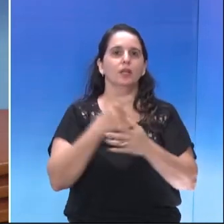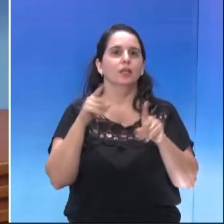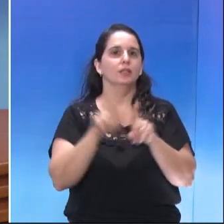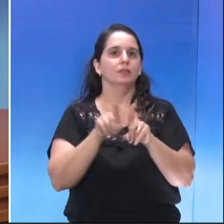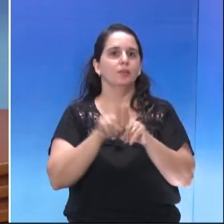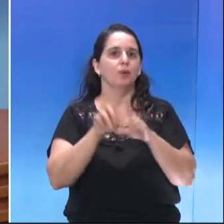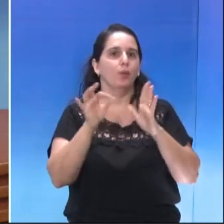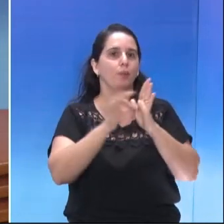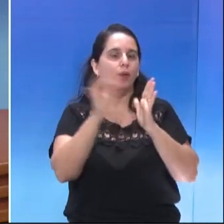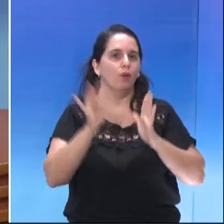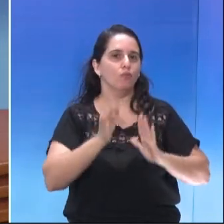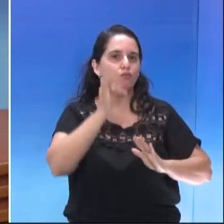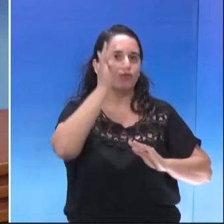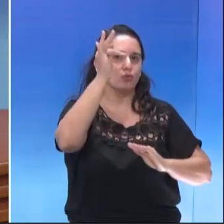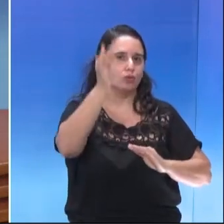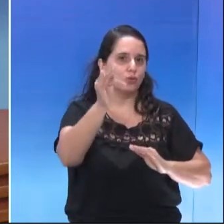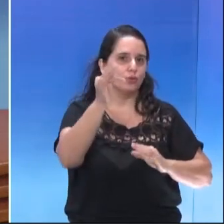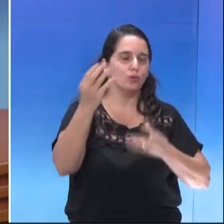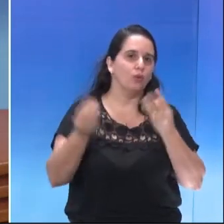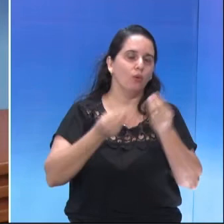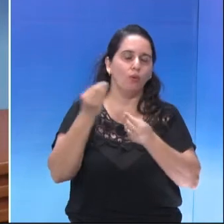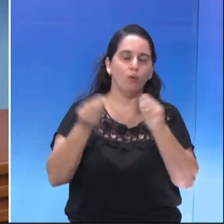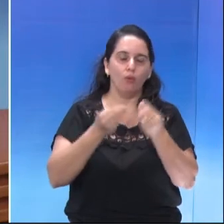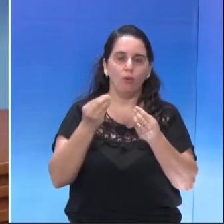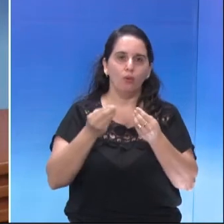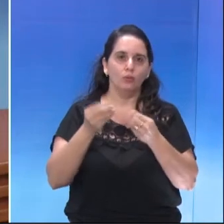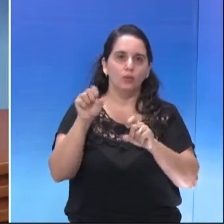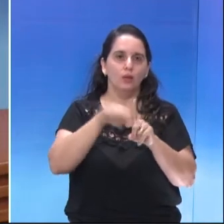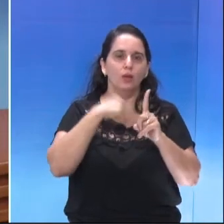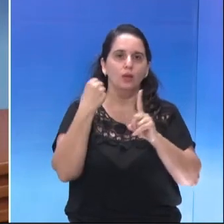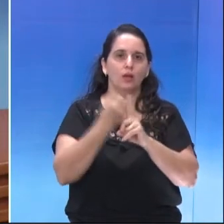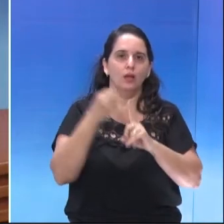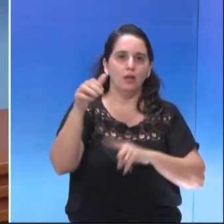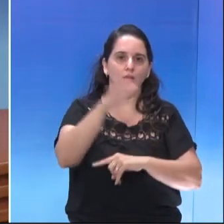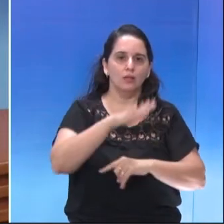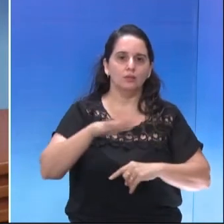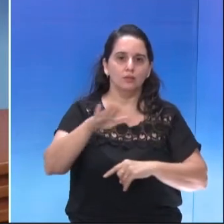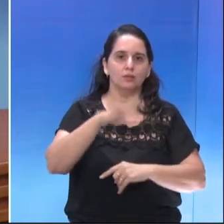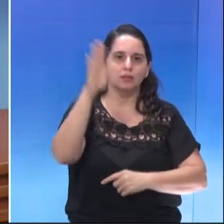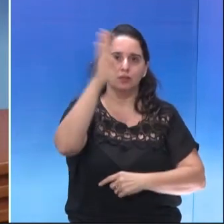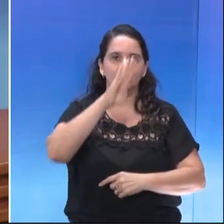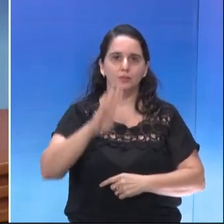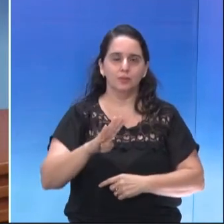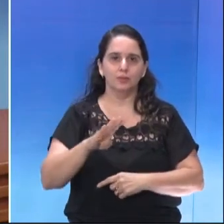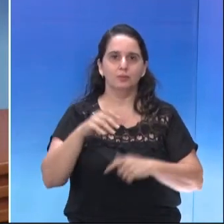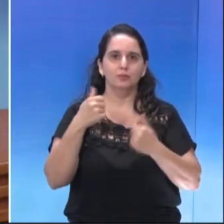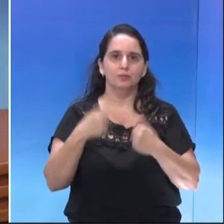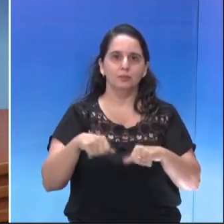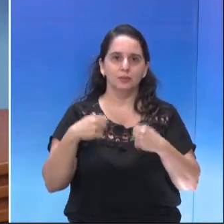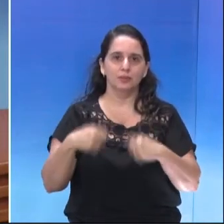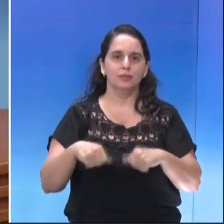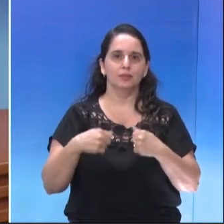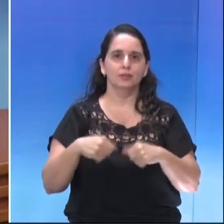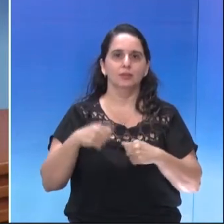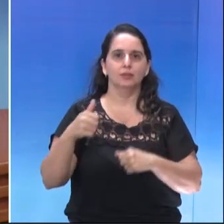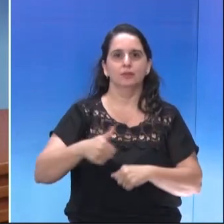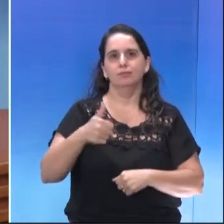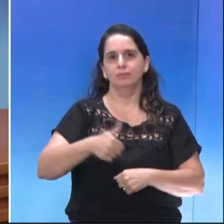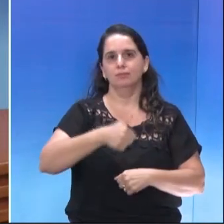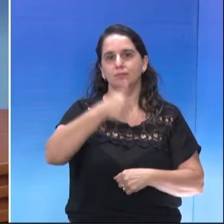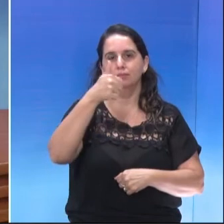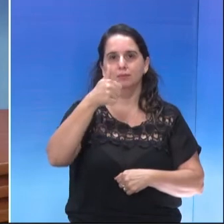deveriam estar. Para que caminho a sociedade brasileira precisa trilhar? Que caminho a sociedade